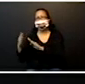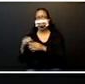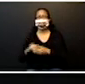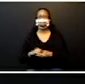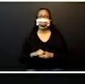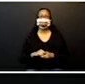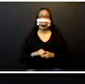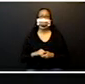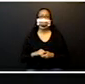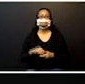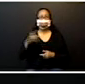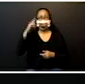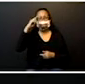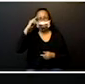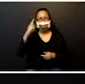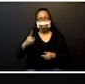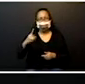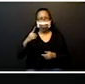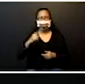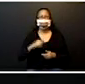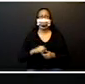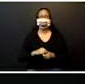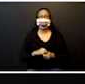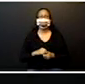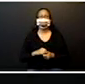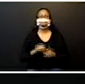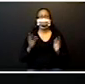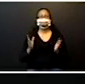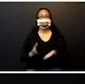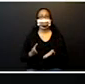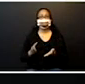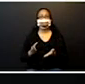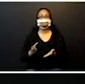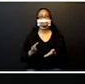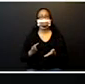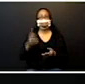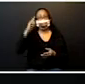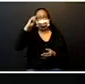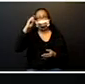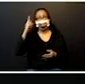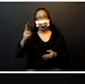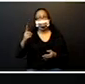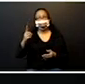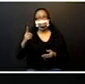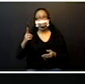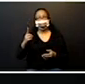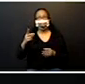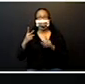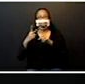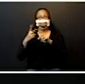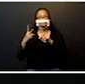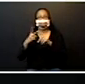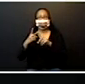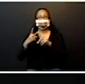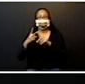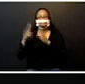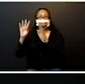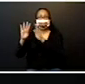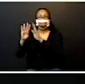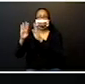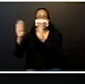Para você dar uma ordem, olha lá. Agora a ordem já não é um pedido. Fechem a porta.